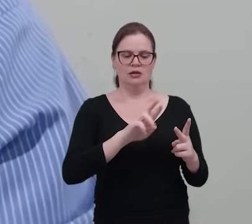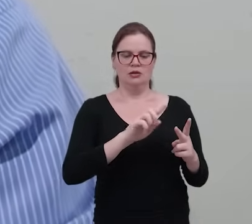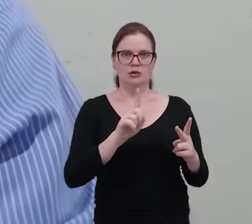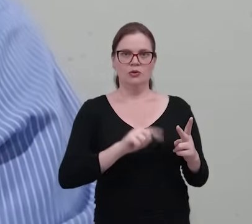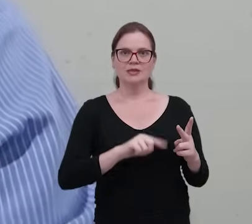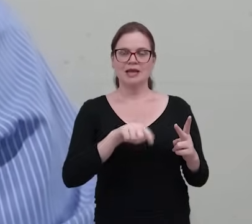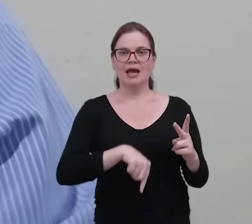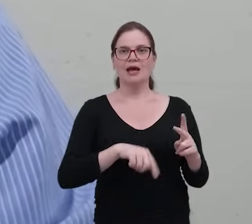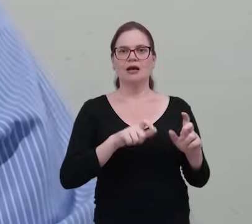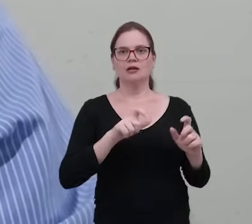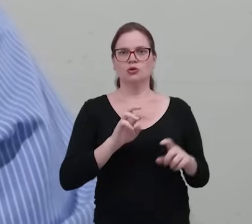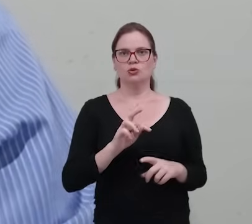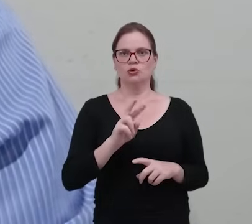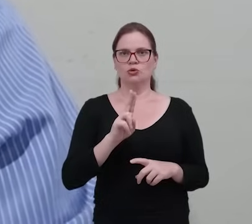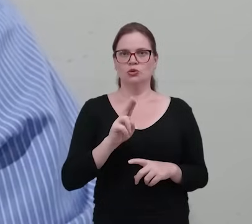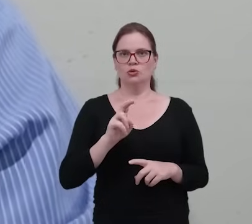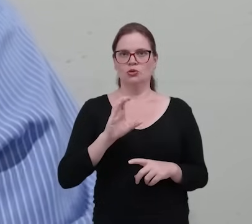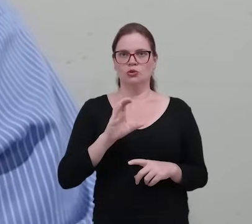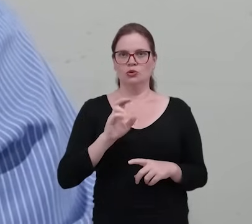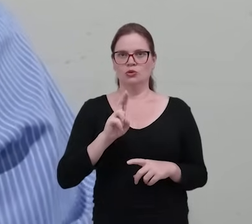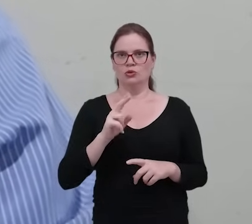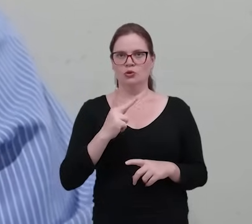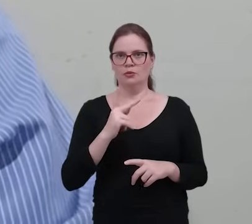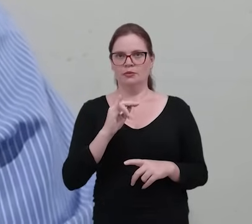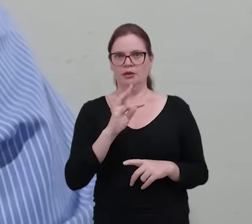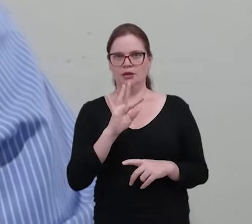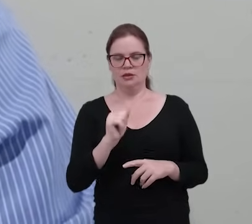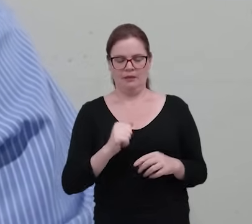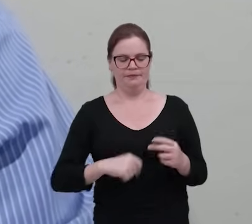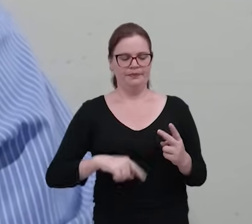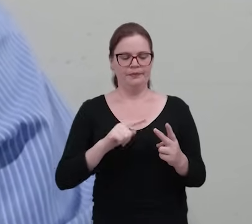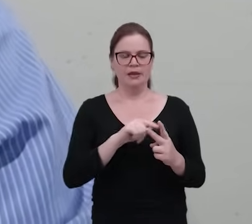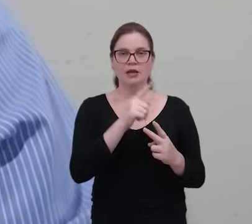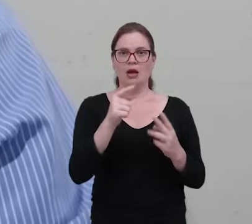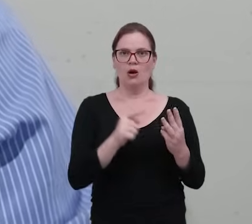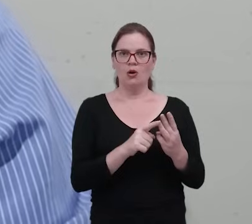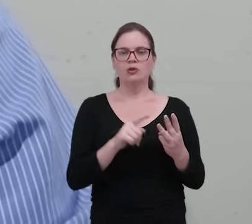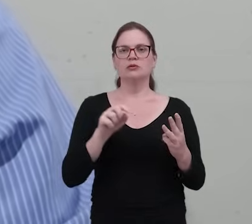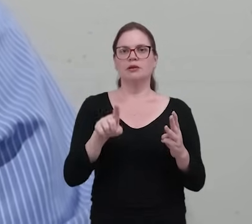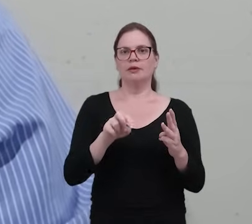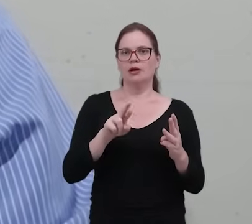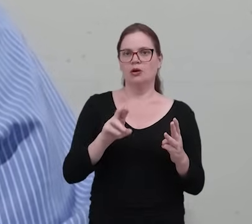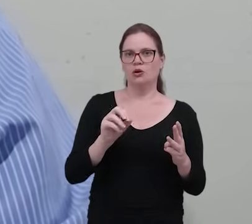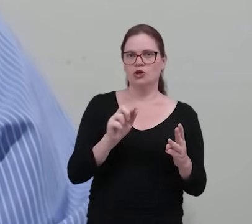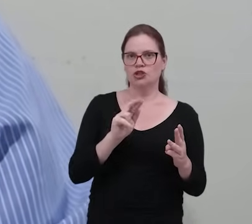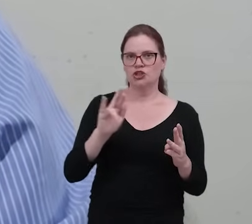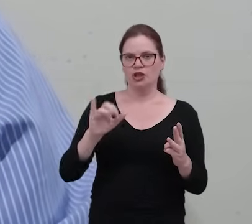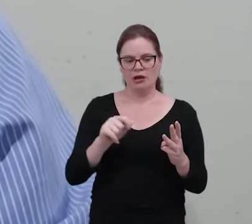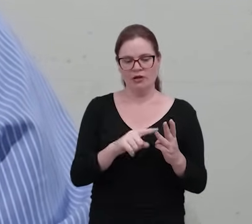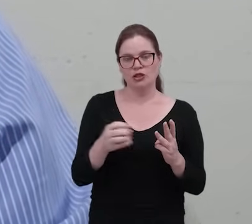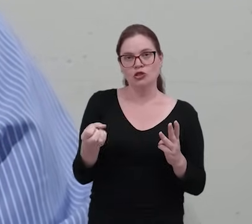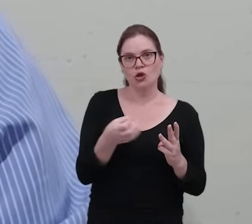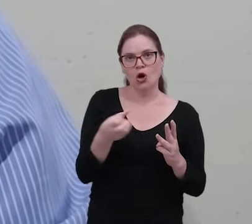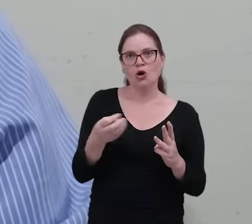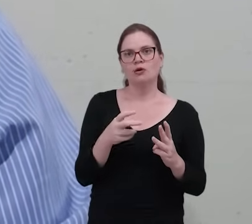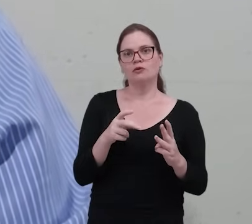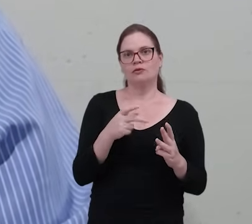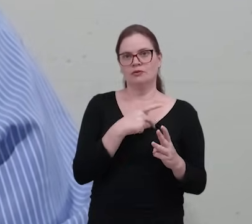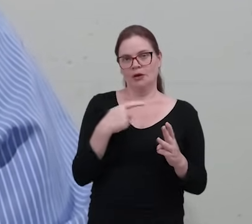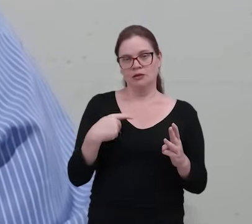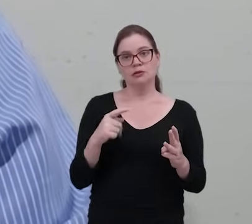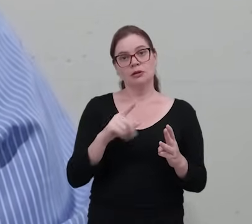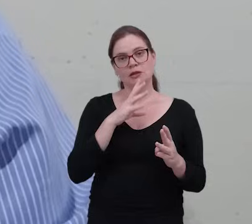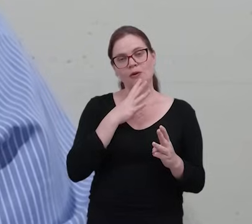Agora, mais recente um pouco, o pastor Alberto está se achegando, e outros irmãos que têm conhecido a obra do Senhor,